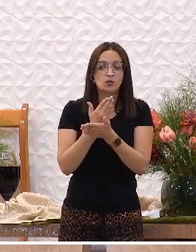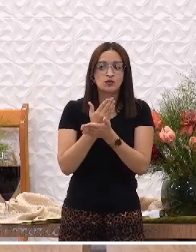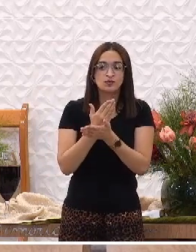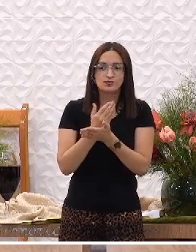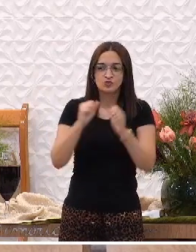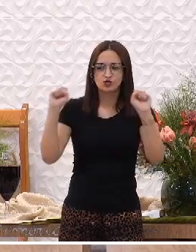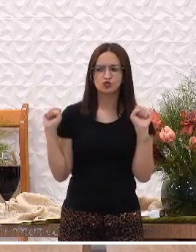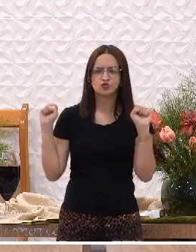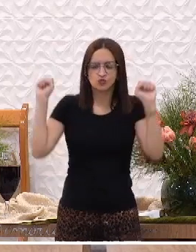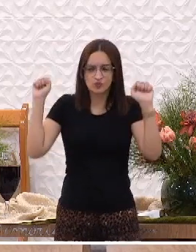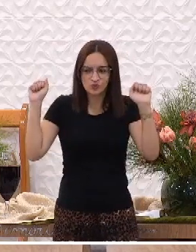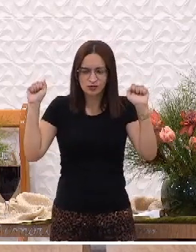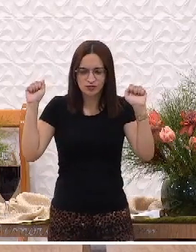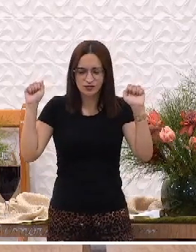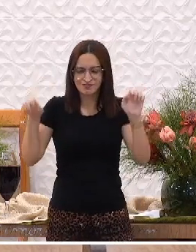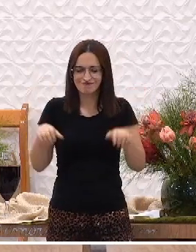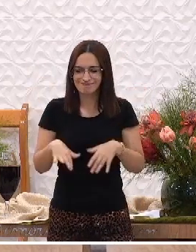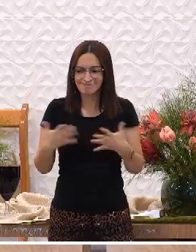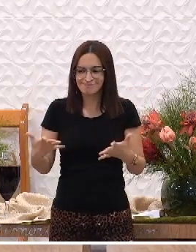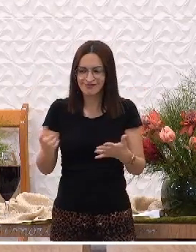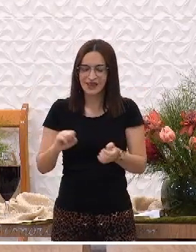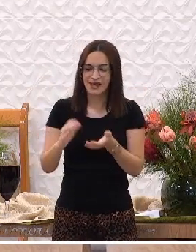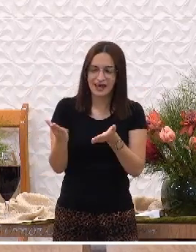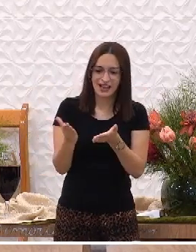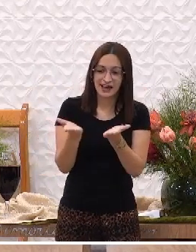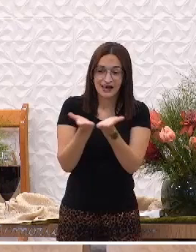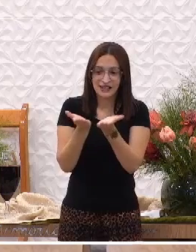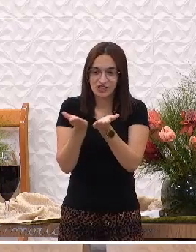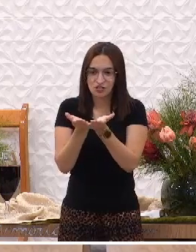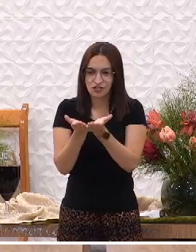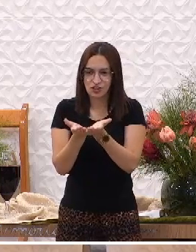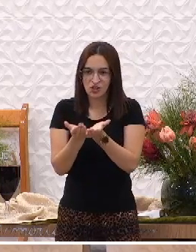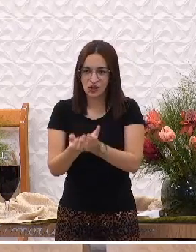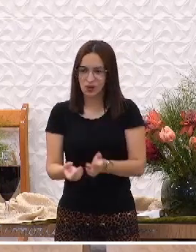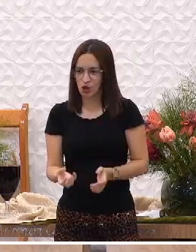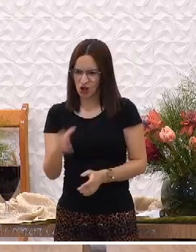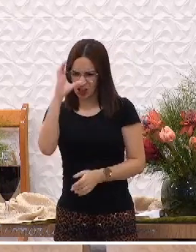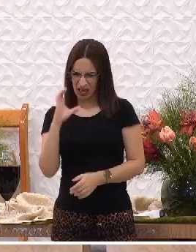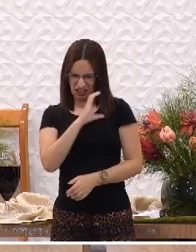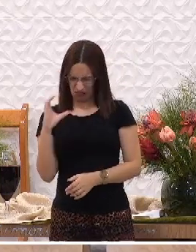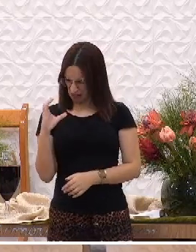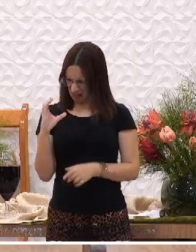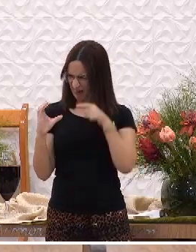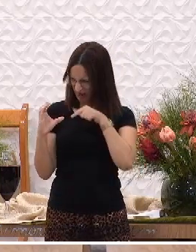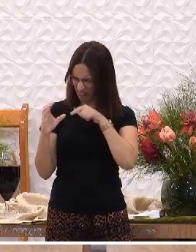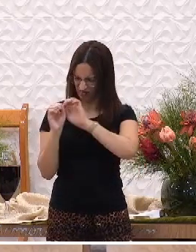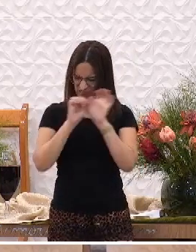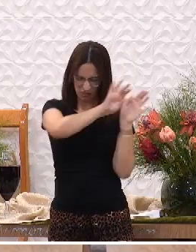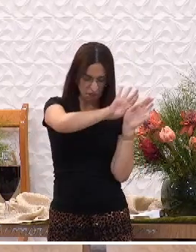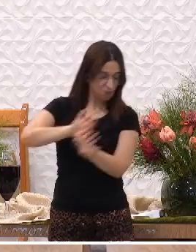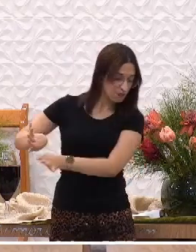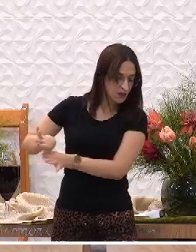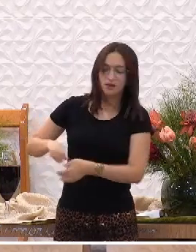uma postura muito anticatólica, extremamente anticatólica. Tipo, a gente quer cortar qualquer raiz que a gente tem com o